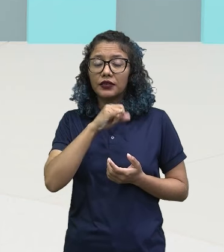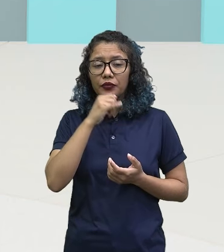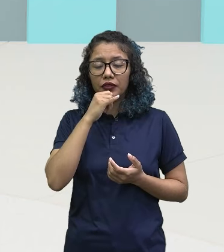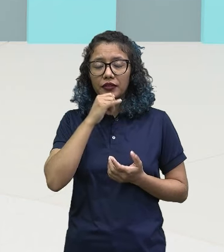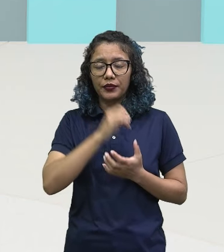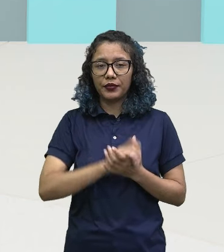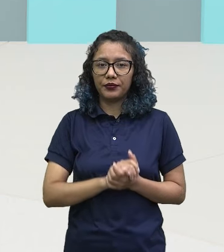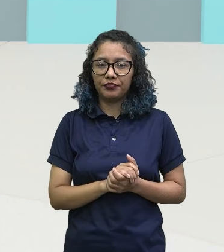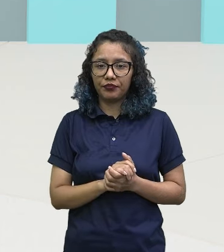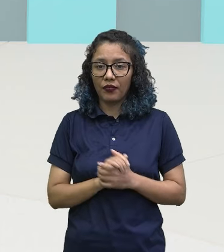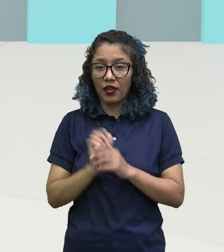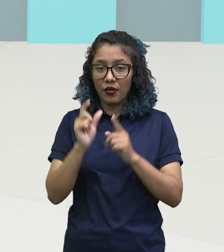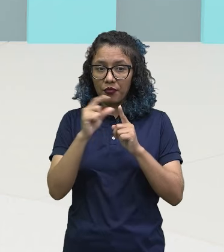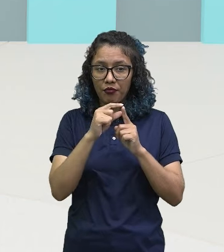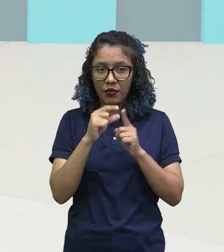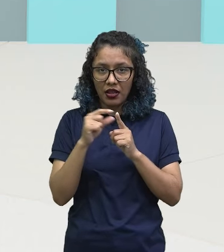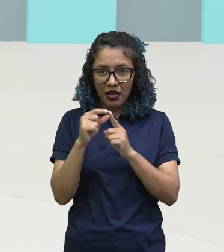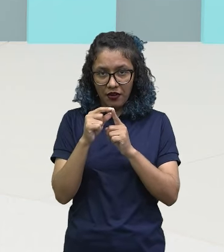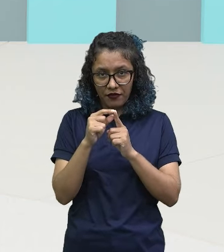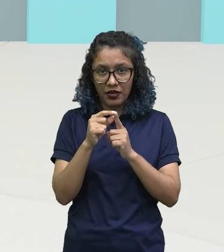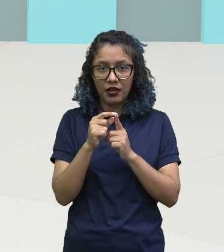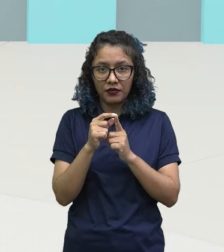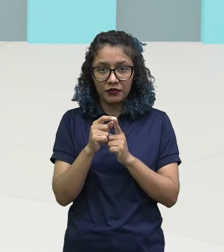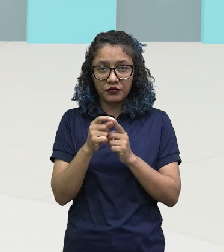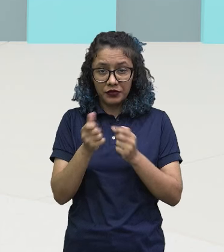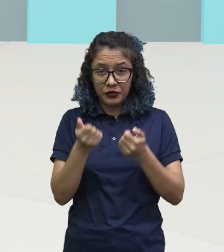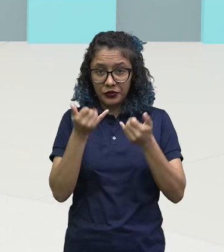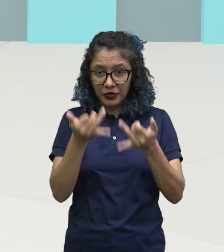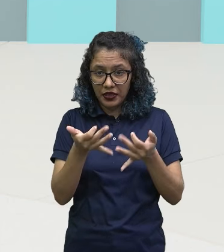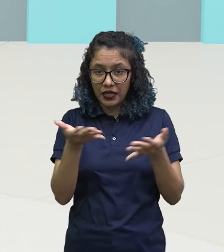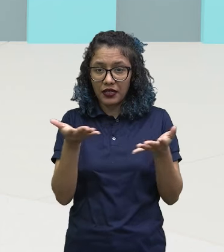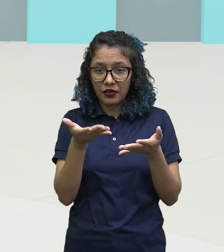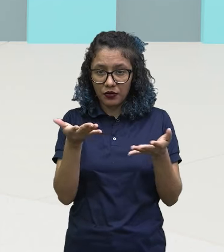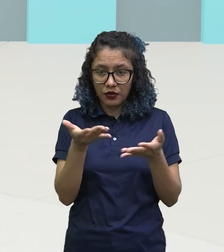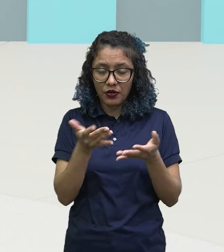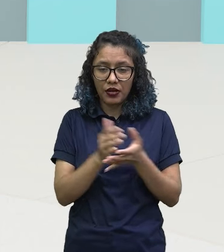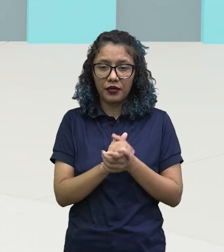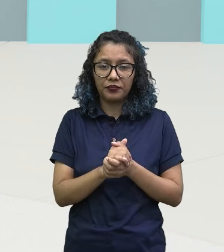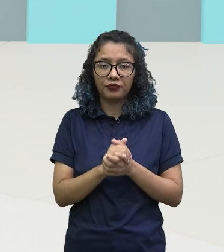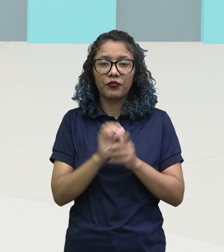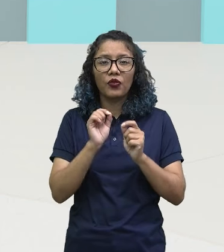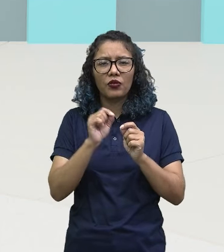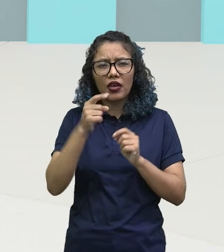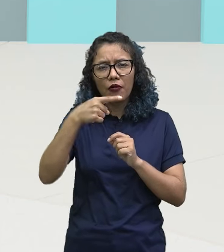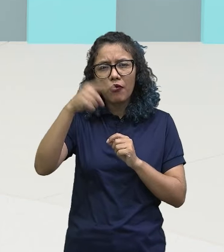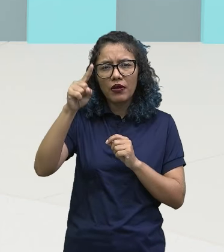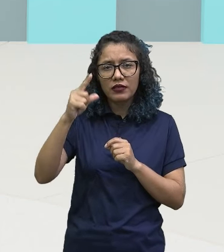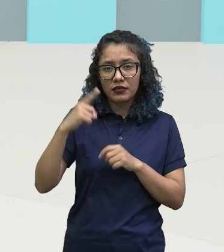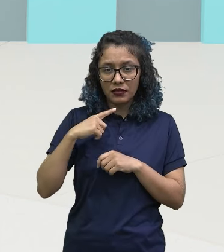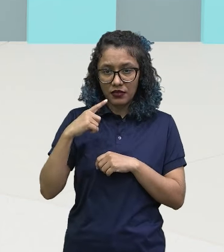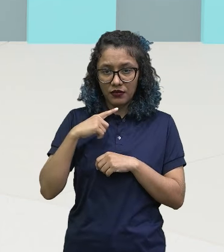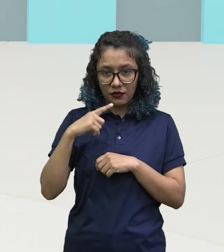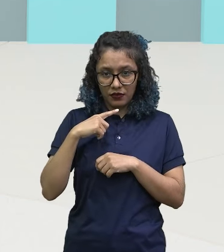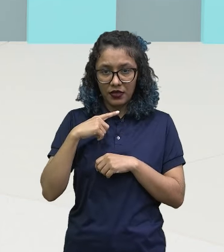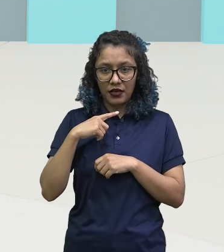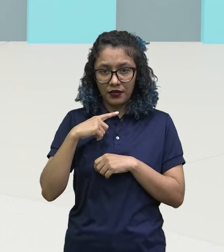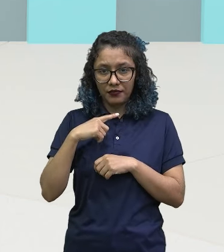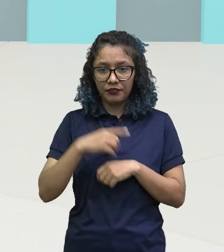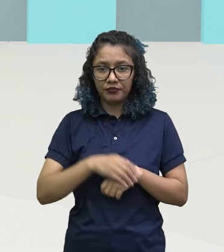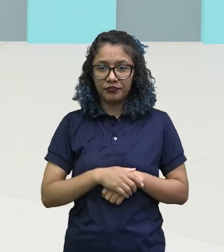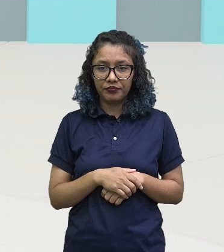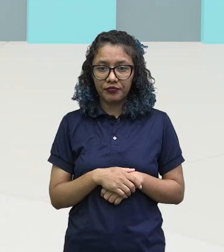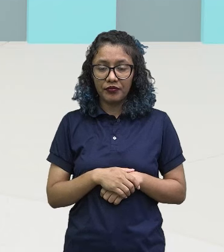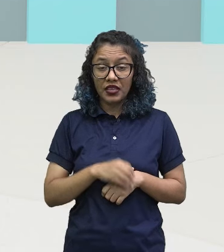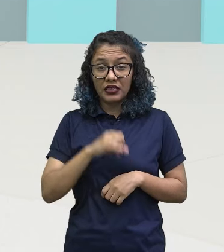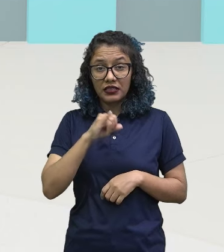dizer têm acento gráfico, o acento lá em cima da palavra, não é aquele sinal escrito e ele fica